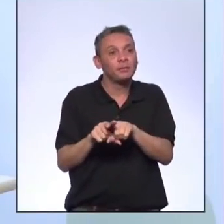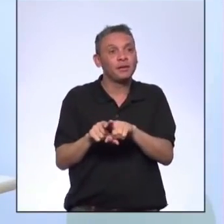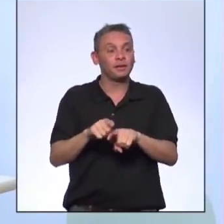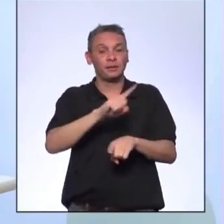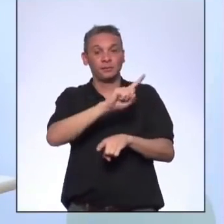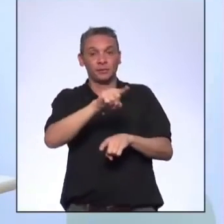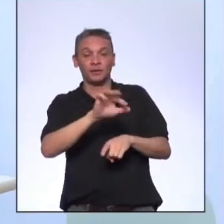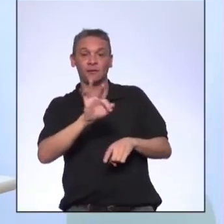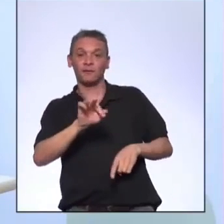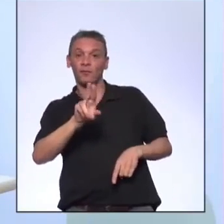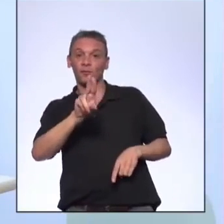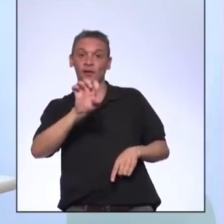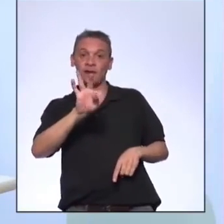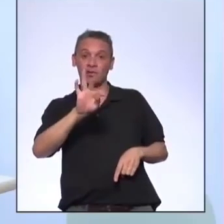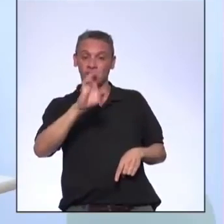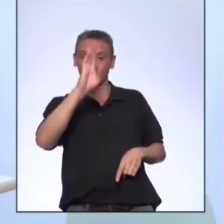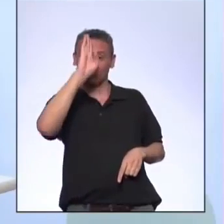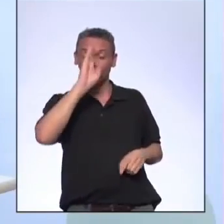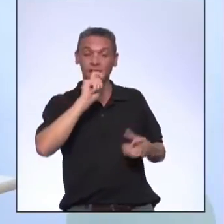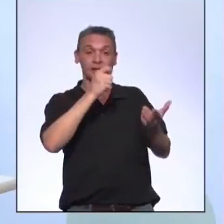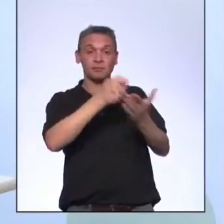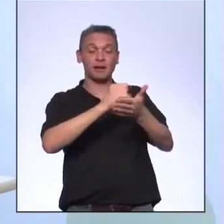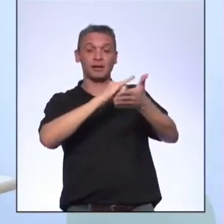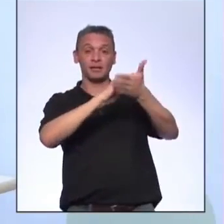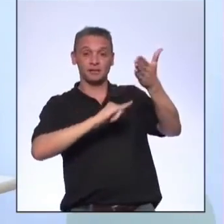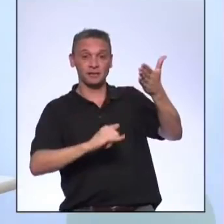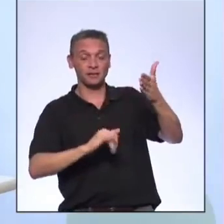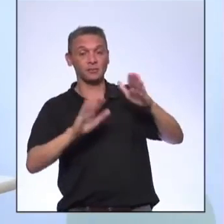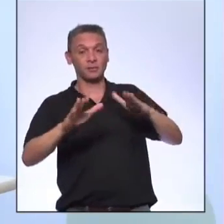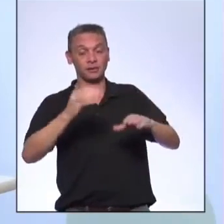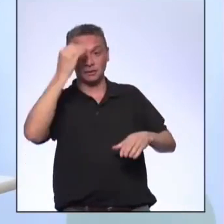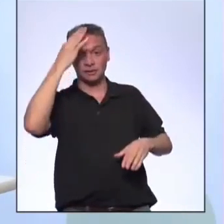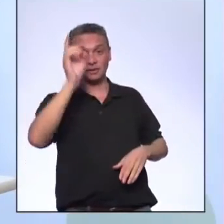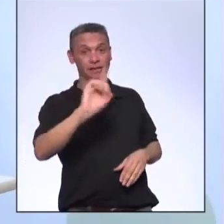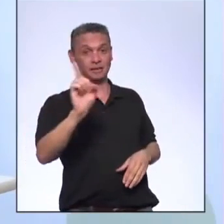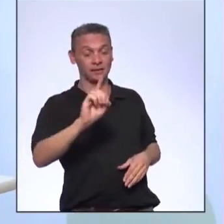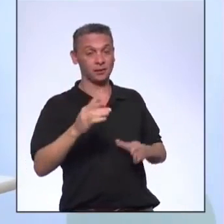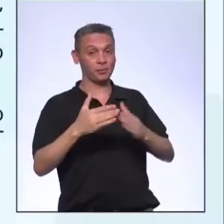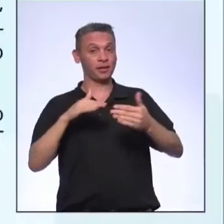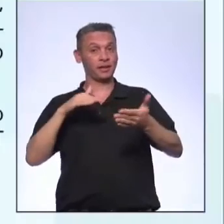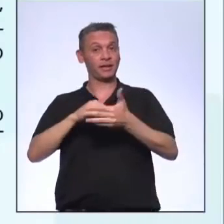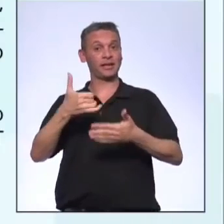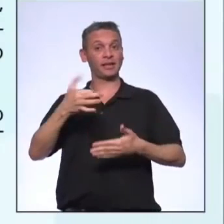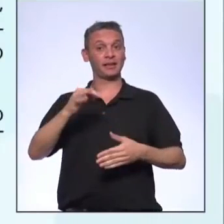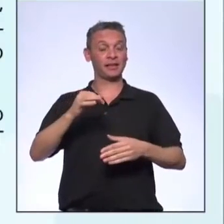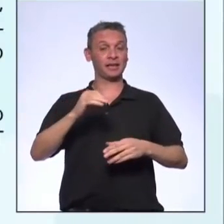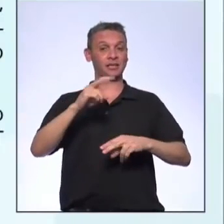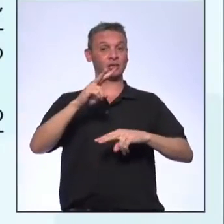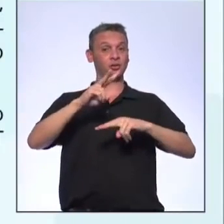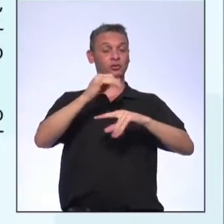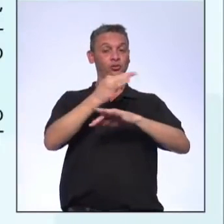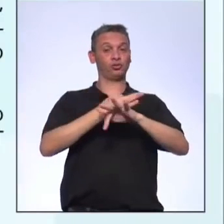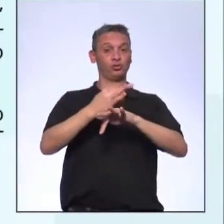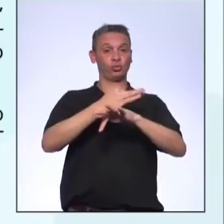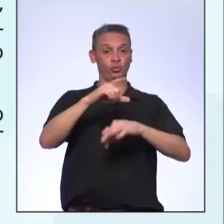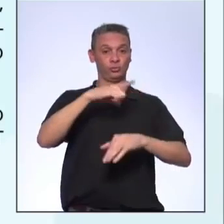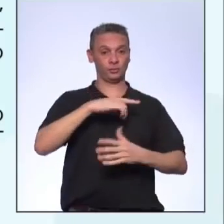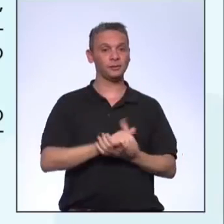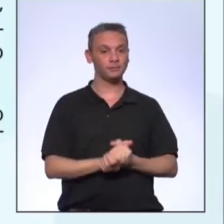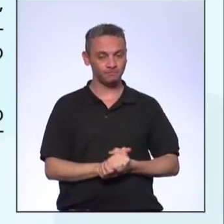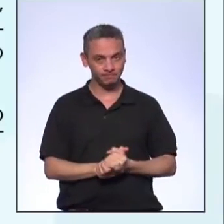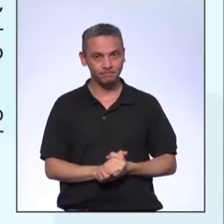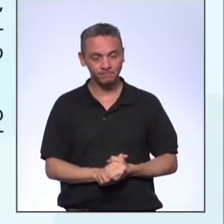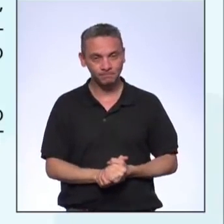da FUVEST, né, estamos em cima da hora, mas assim, não esqueçam de pedir sua isenção até o dia 10 de julho. Tá aí na tela para vocês,